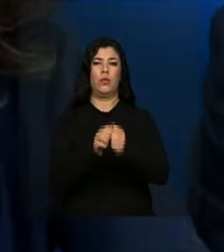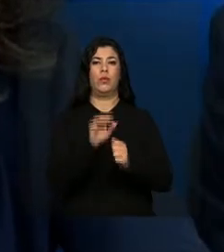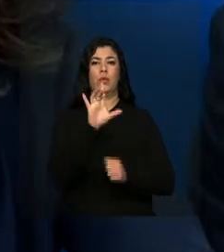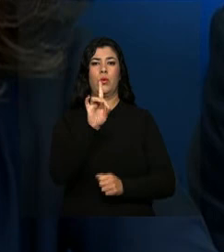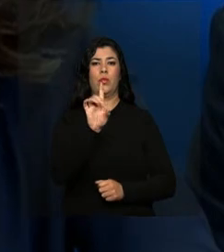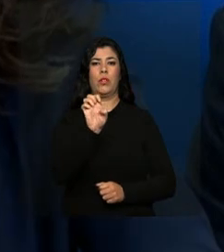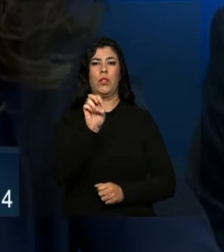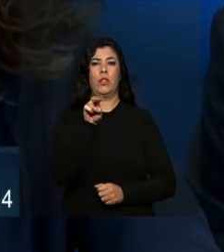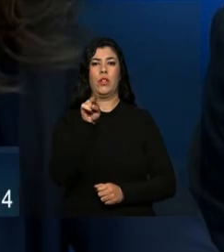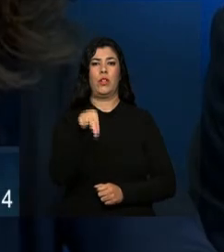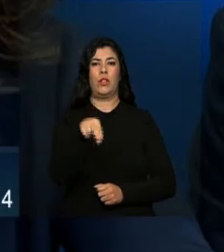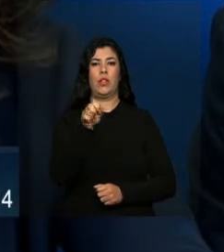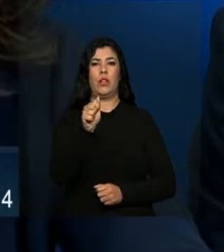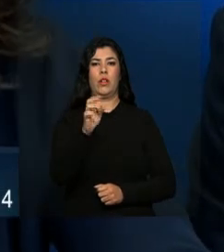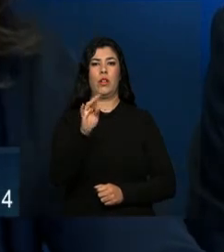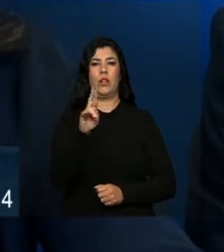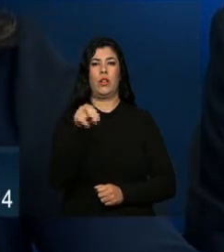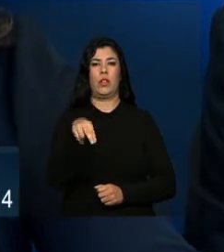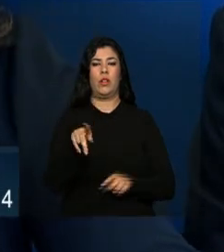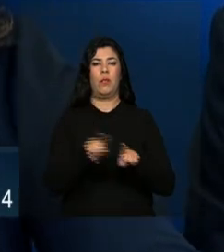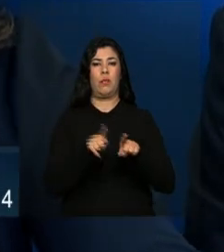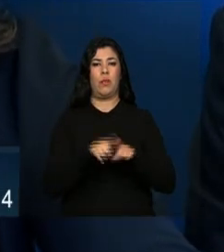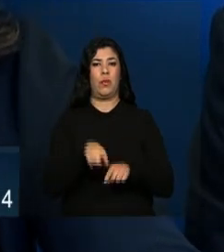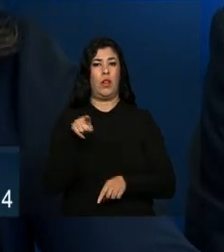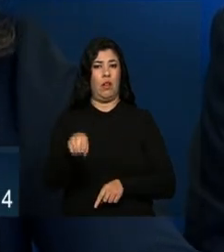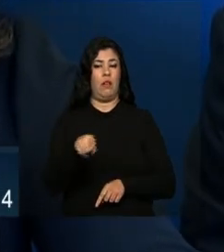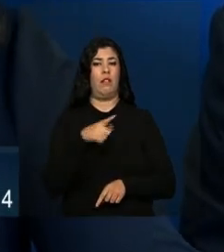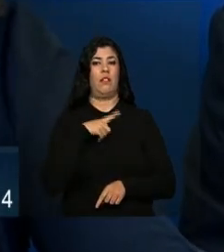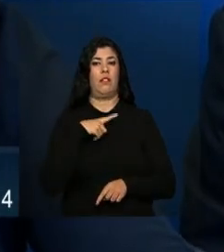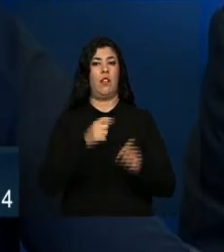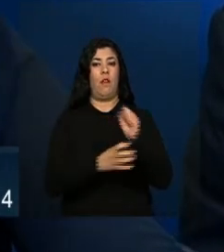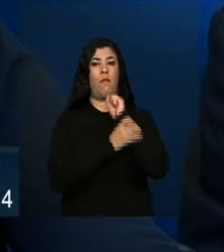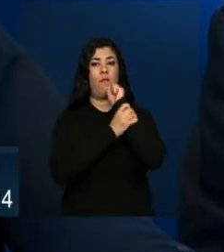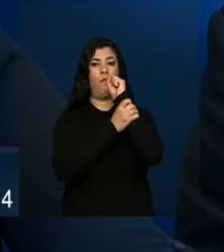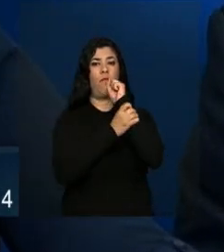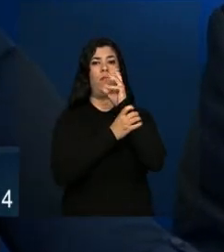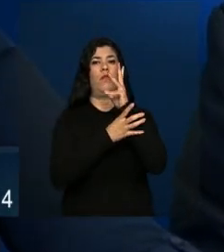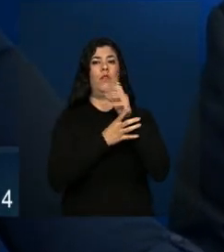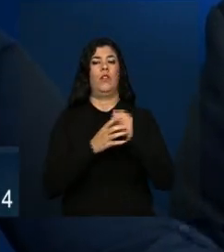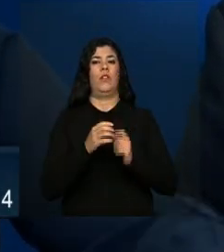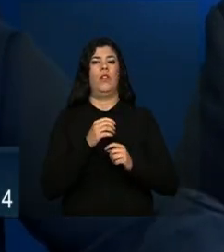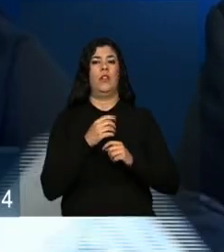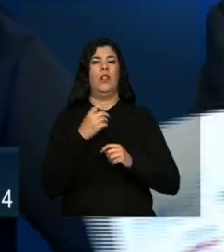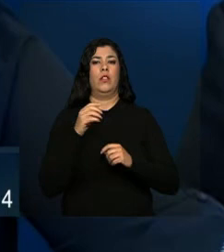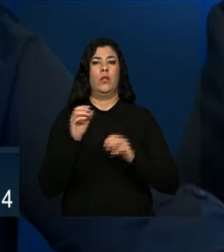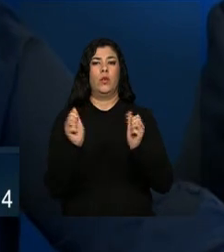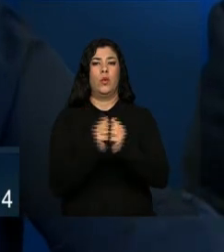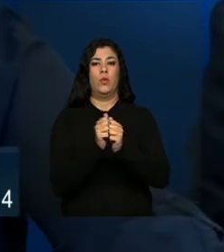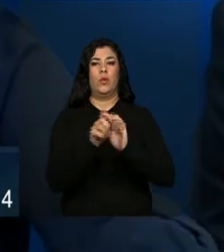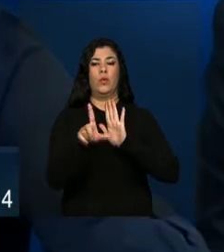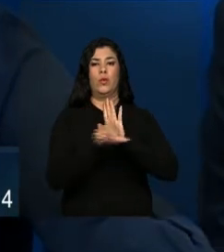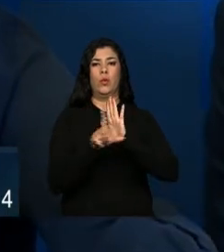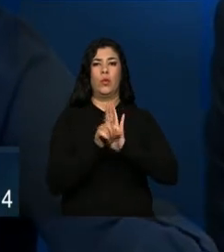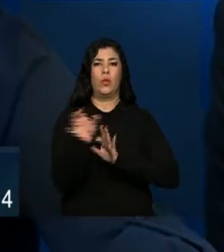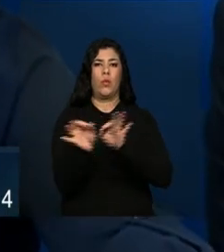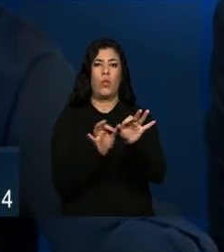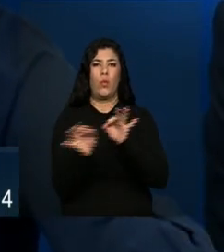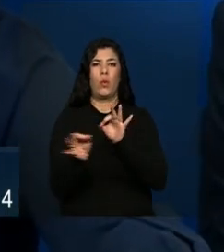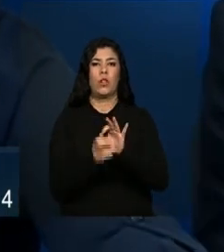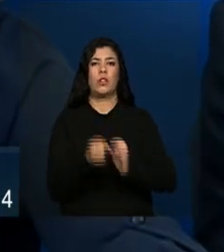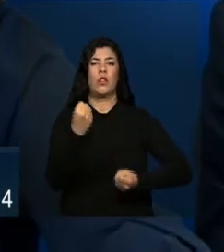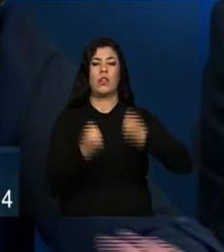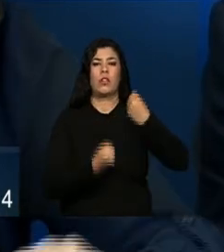porque o Denatran tem por força de lei a competência de homologar projetos de veículos no